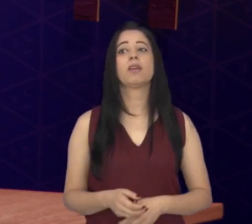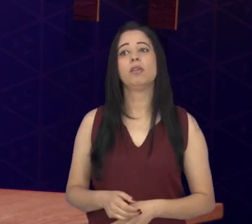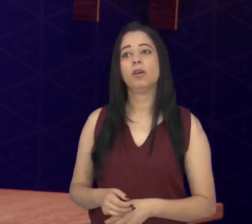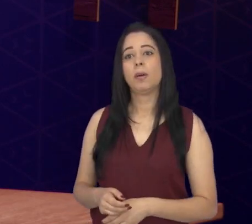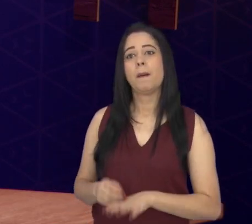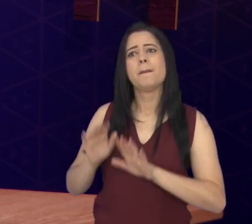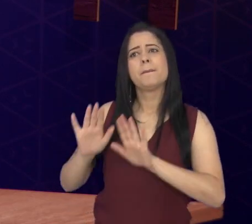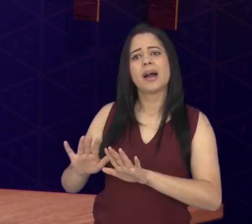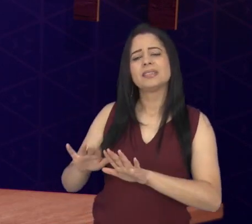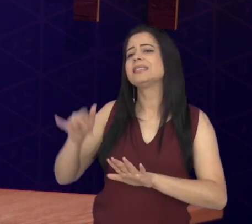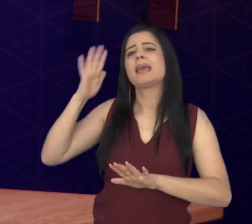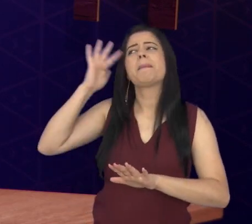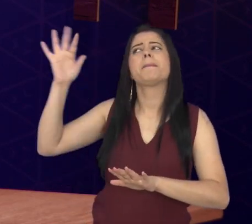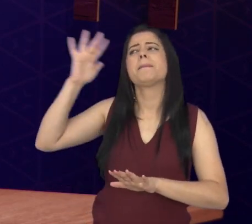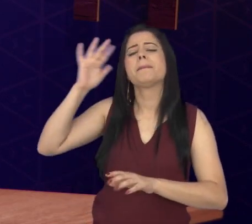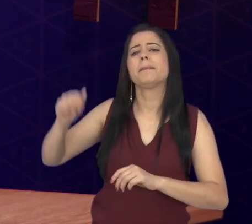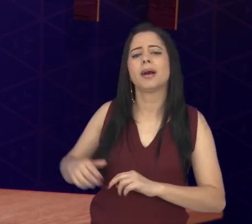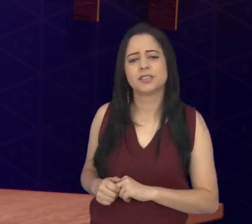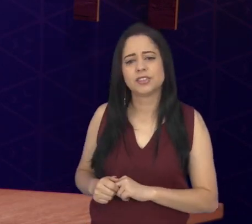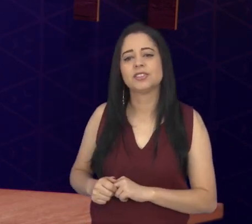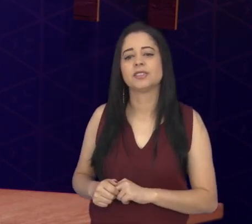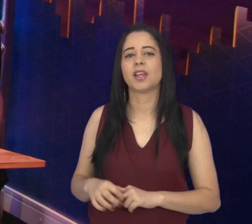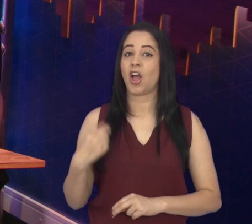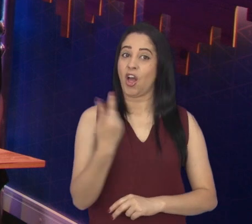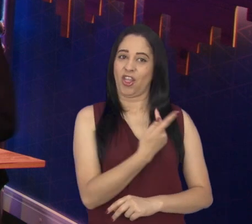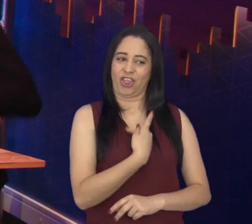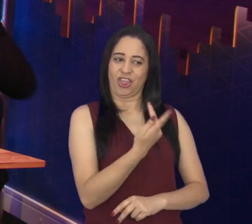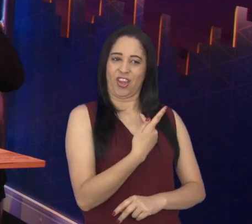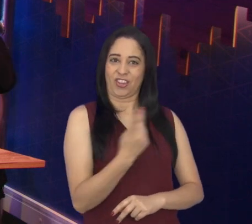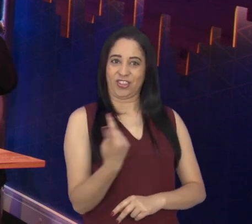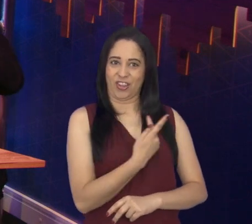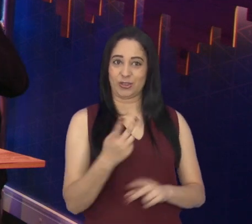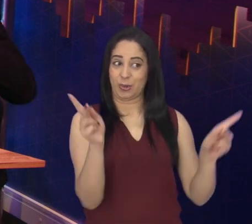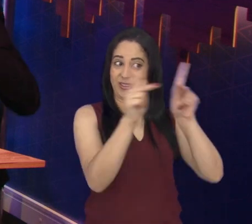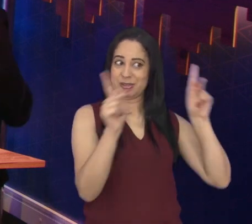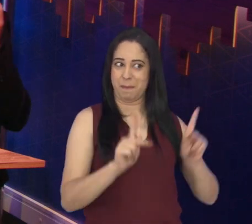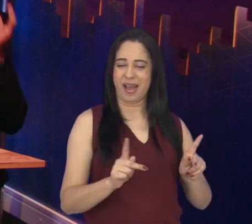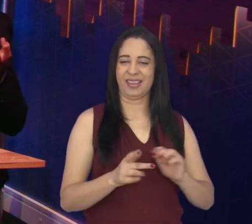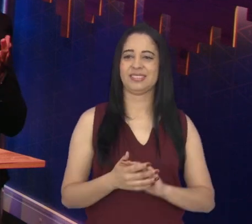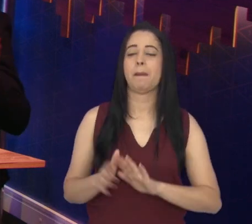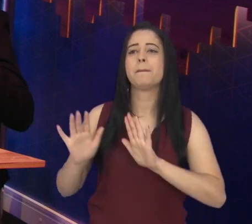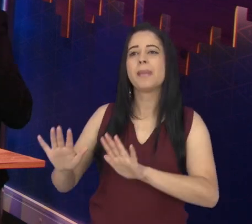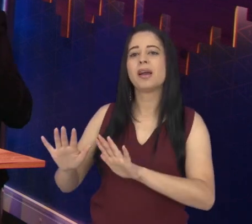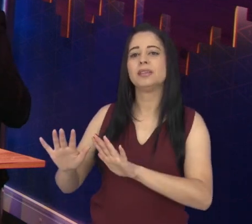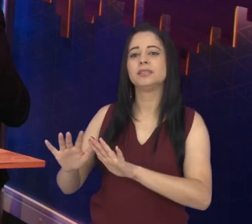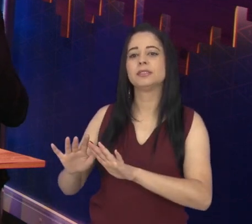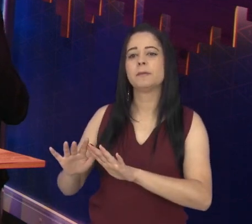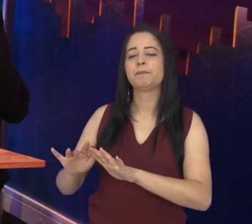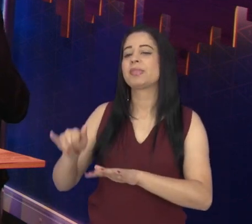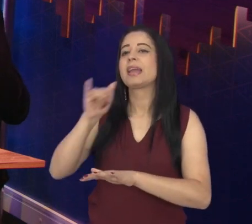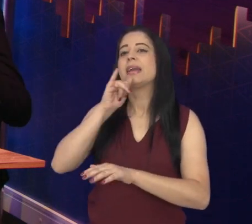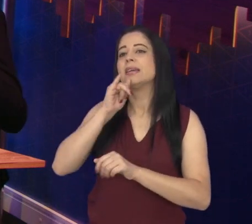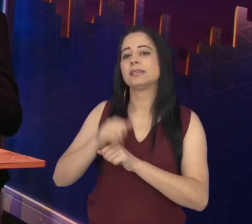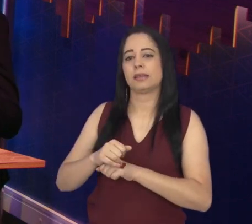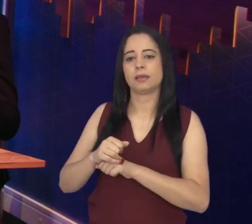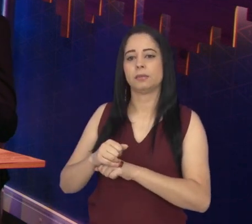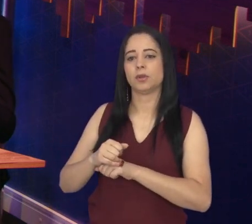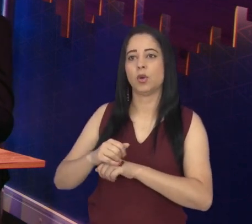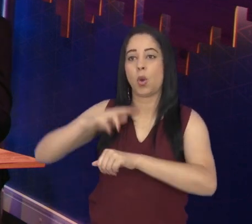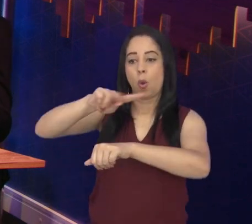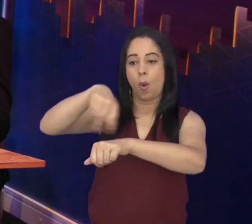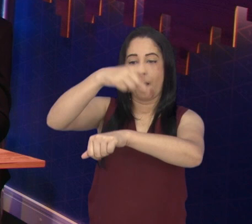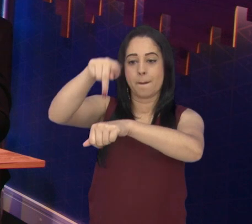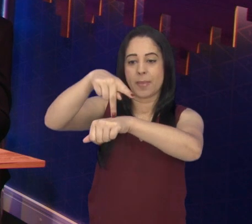a gente não tem esse problema. Mas imagina só. A gente é da paz. A gente é da paz. Mas imagina você conseguir negociar